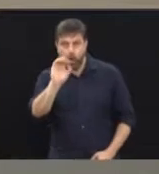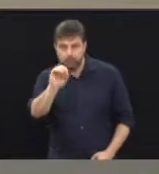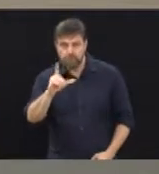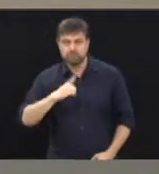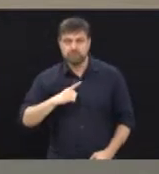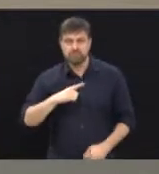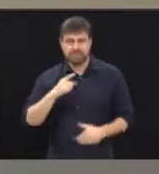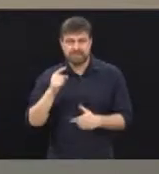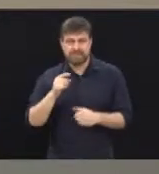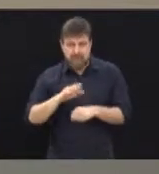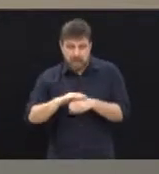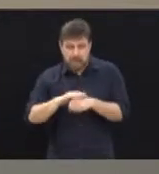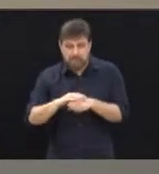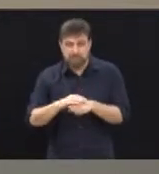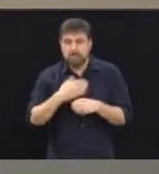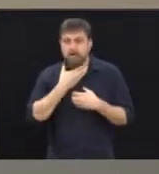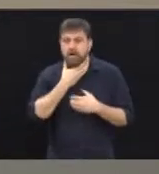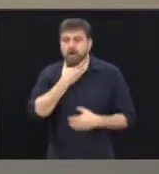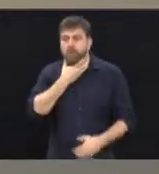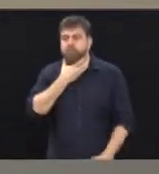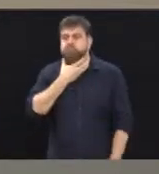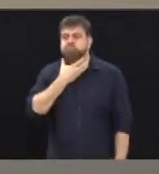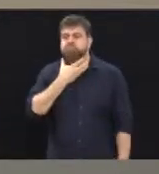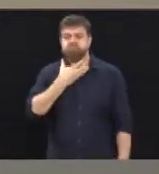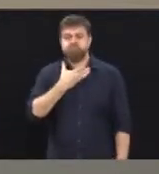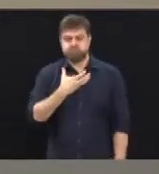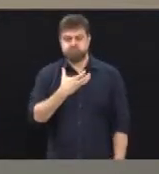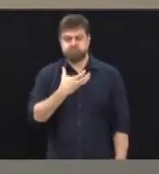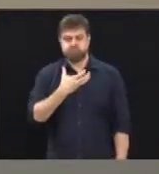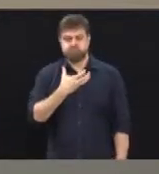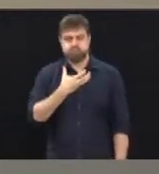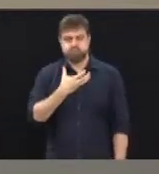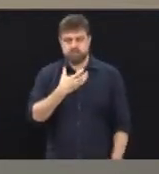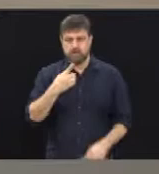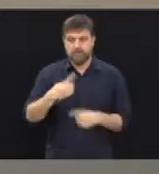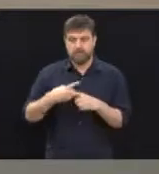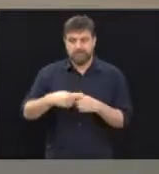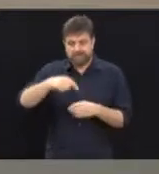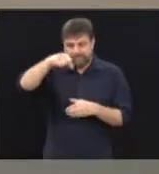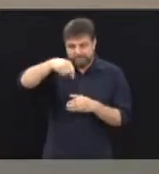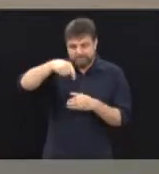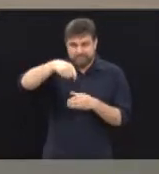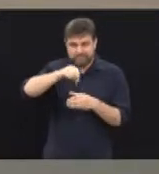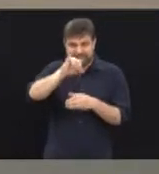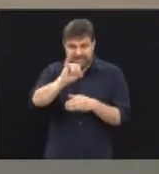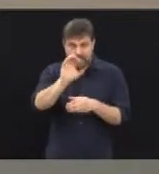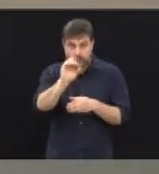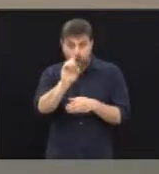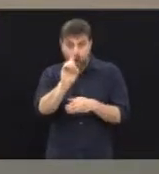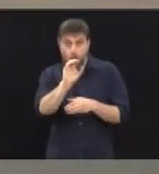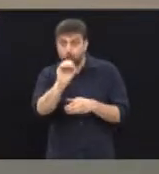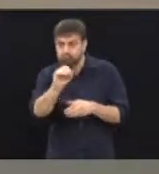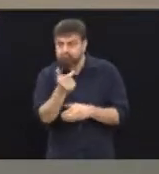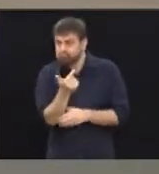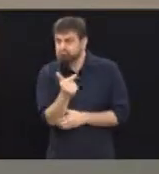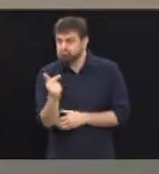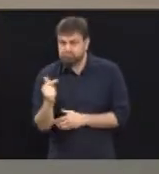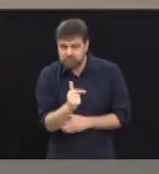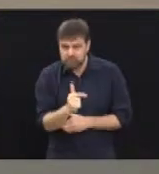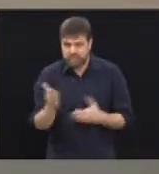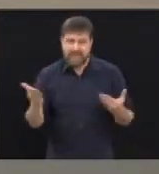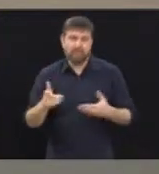chama de bócios, que é o aumento da tireoide por conta da falta do iodo. Então, agora